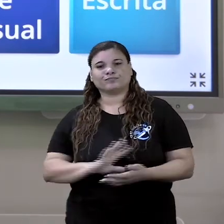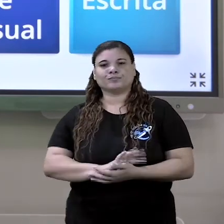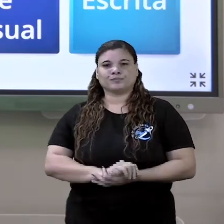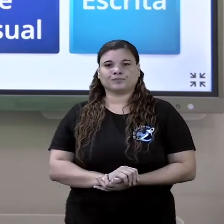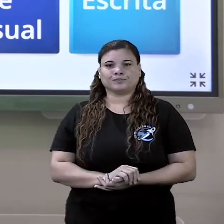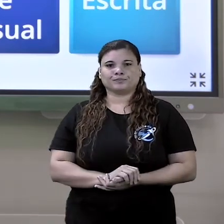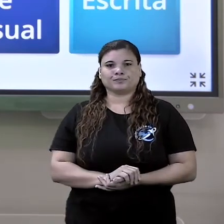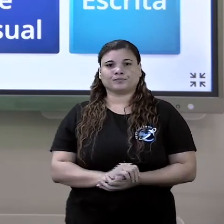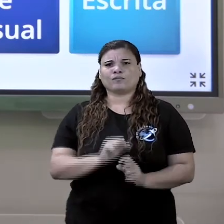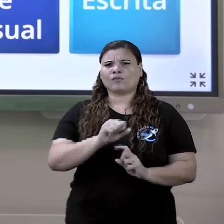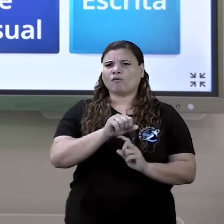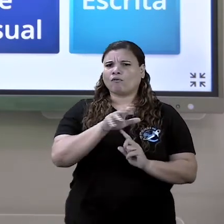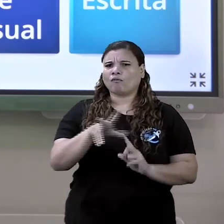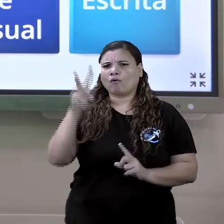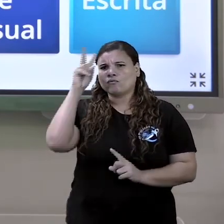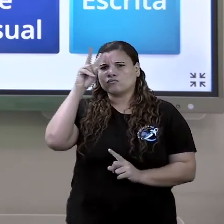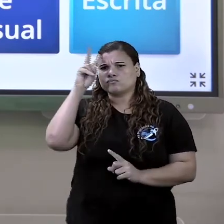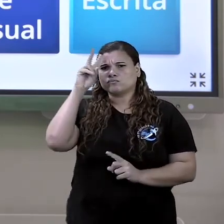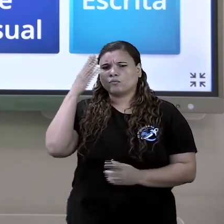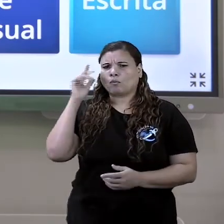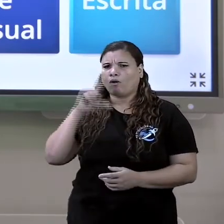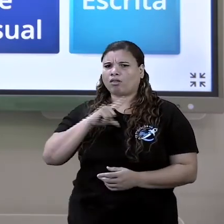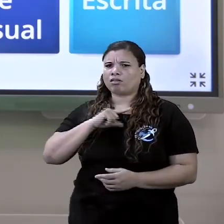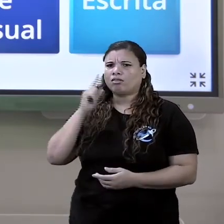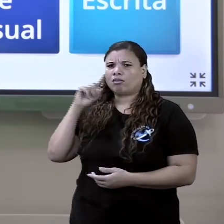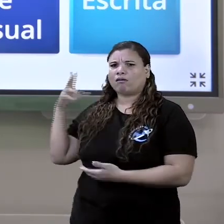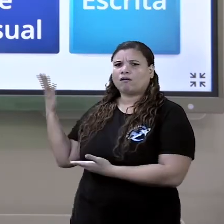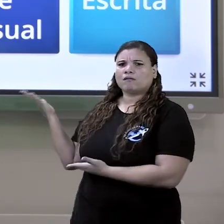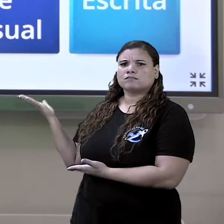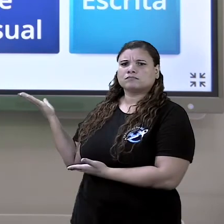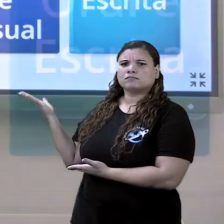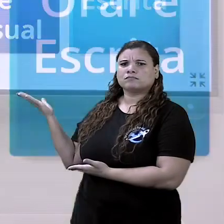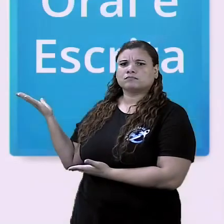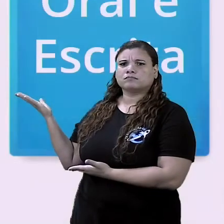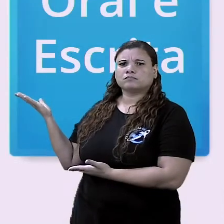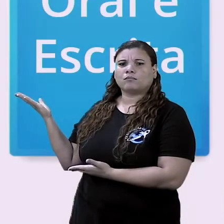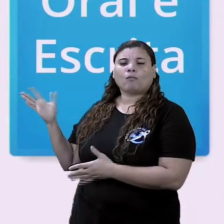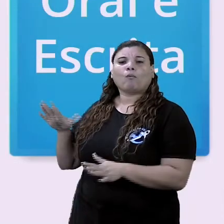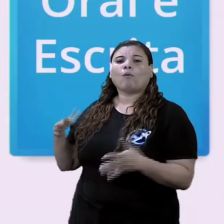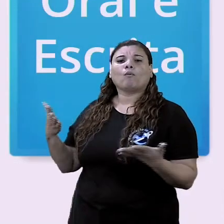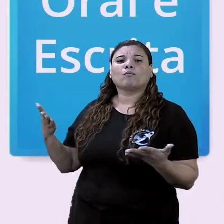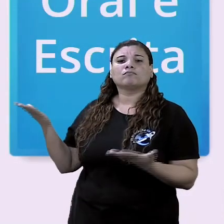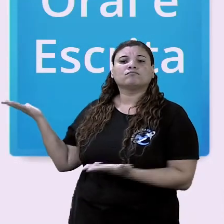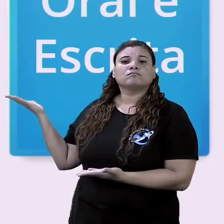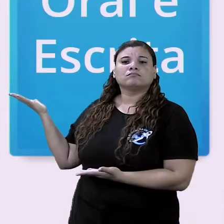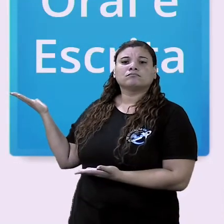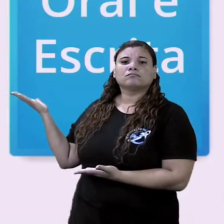históricas aparecem na imagem? Observem.